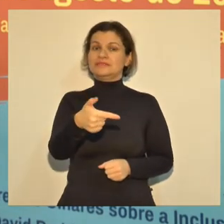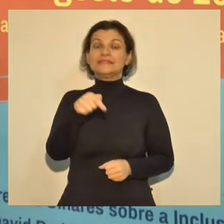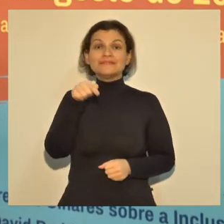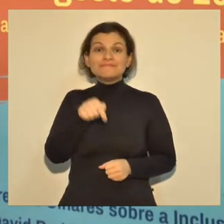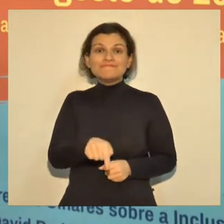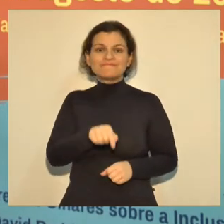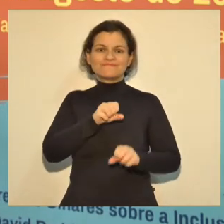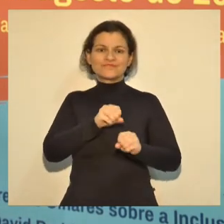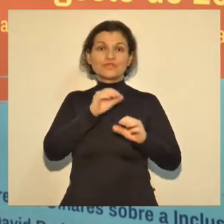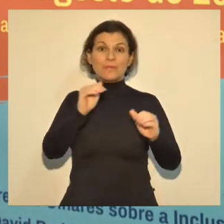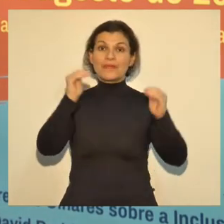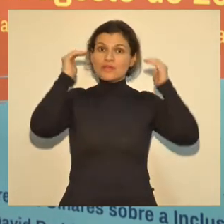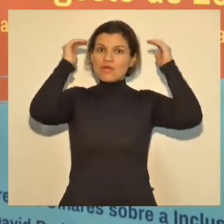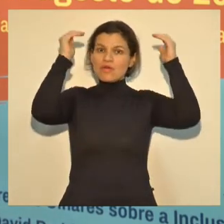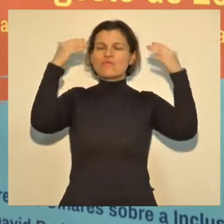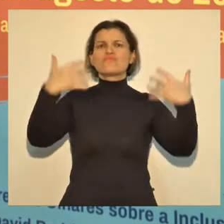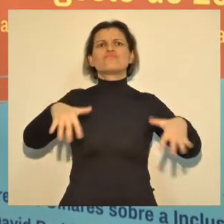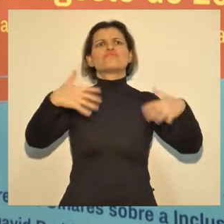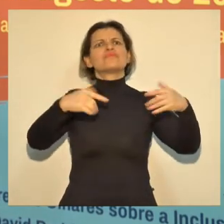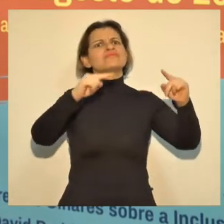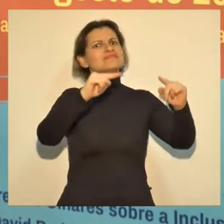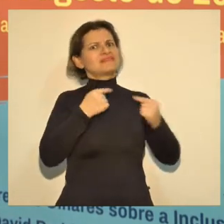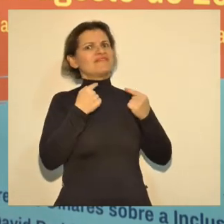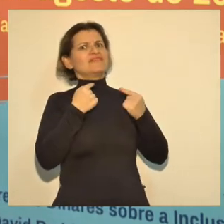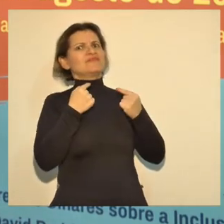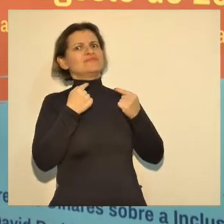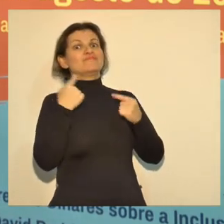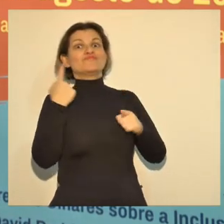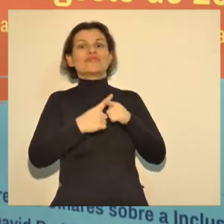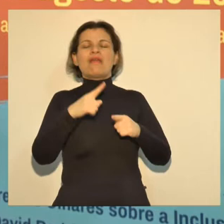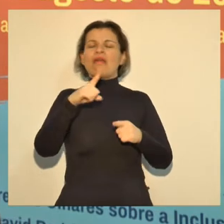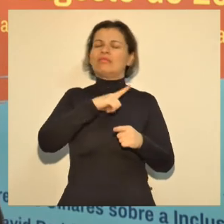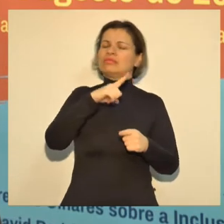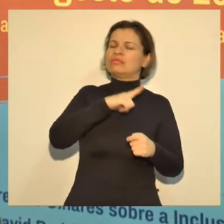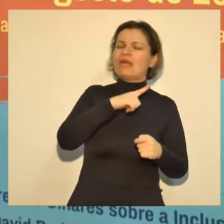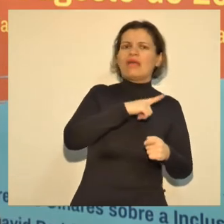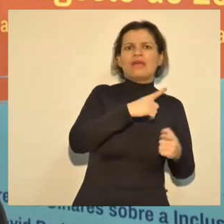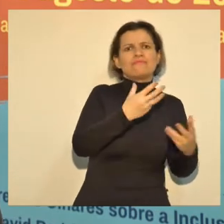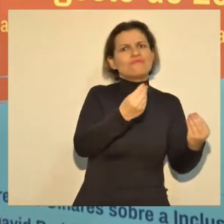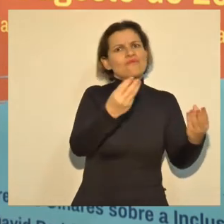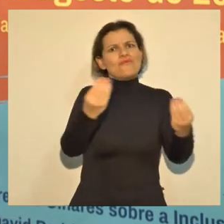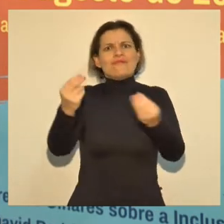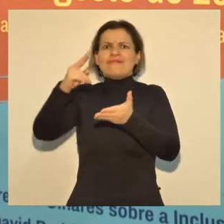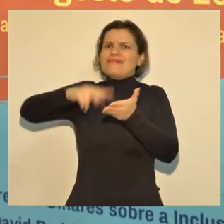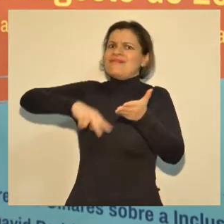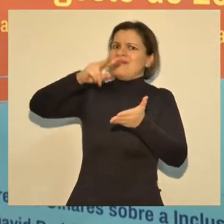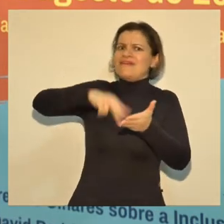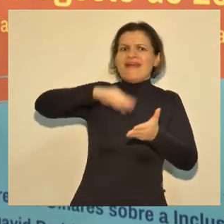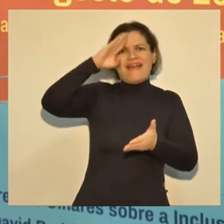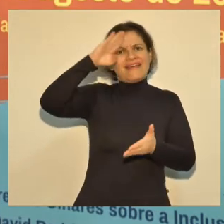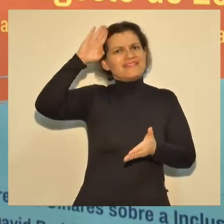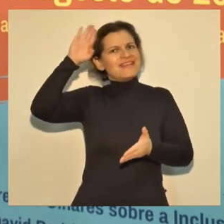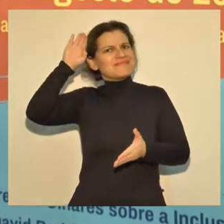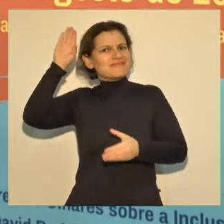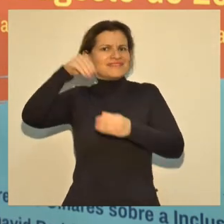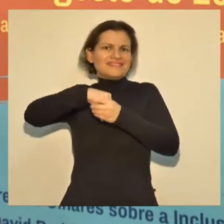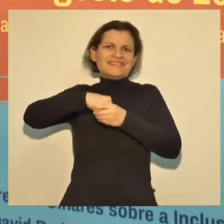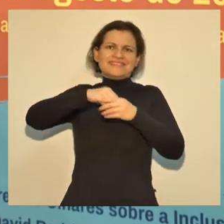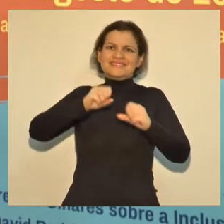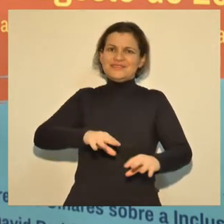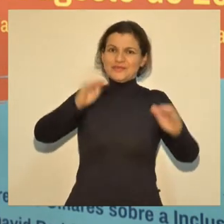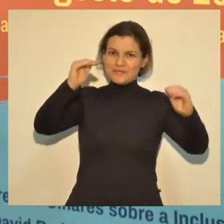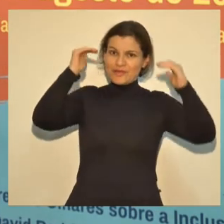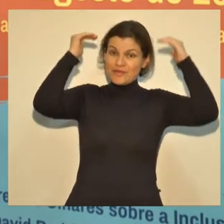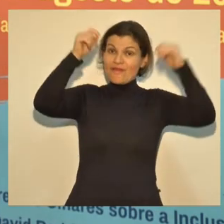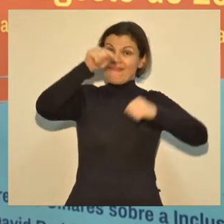no ensino superior é um grande desafio, já que há uma demanda enorme de leitura acadêmica no ensino superior. Essa é uma